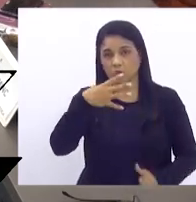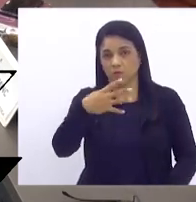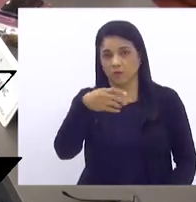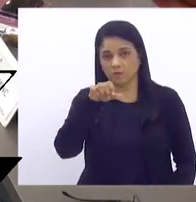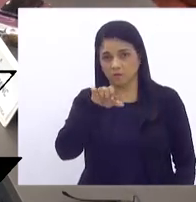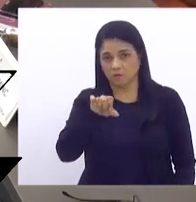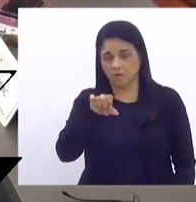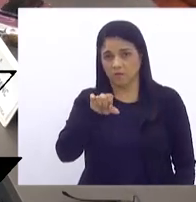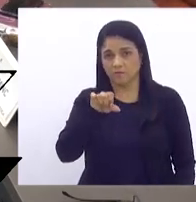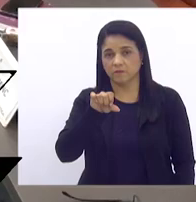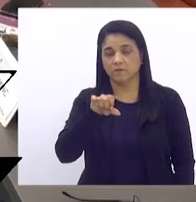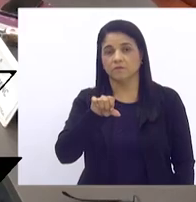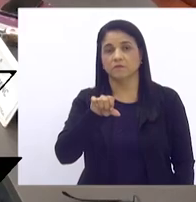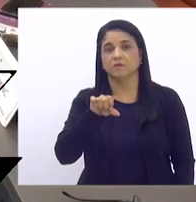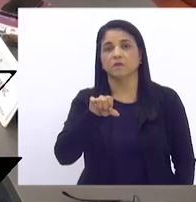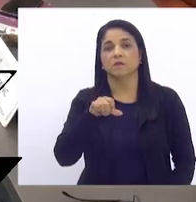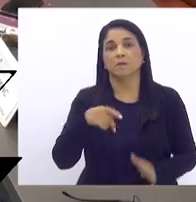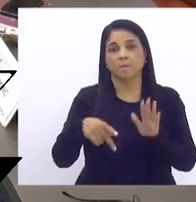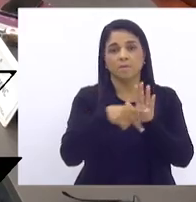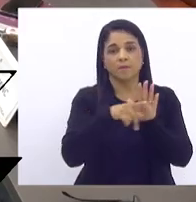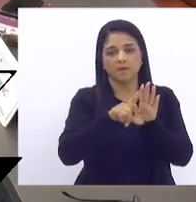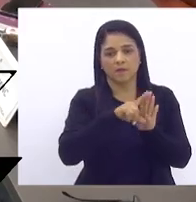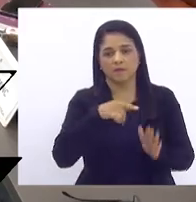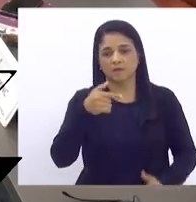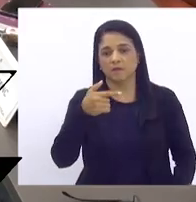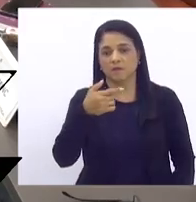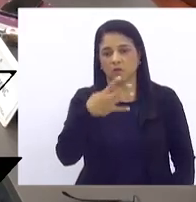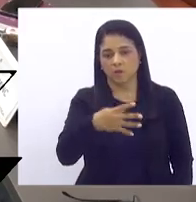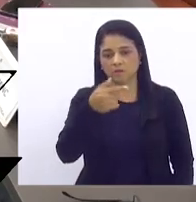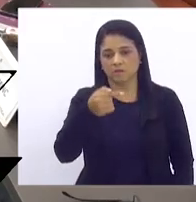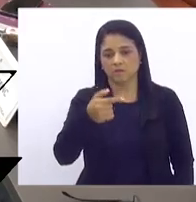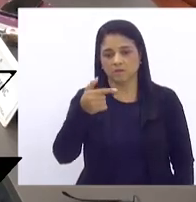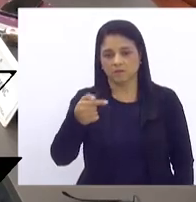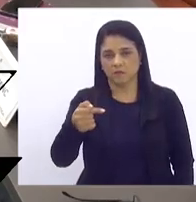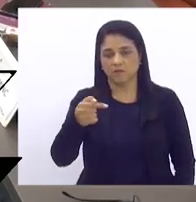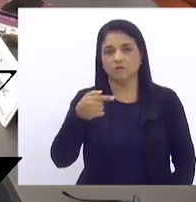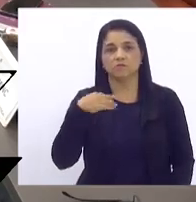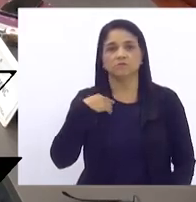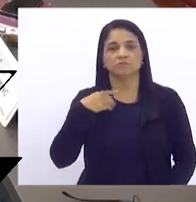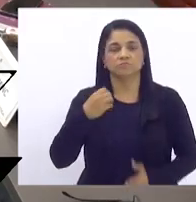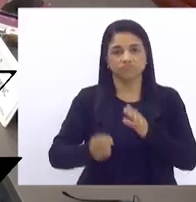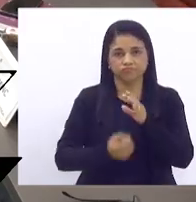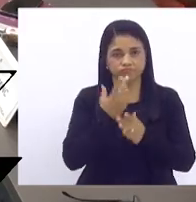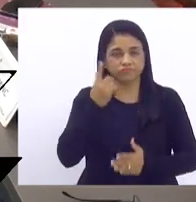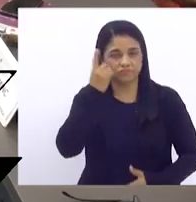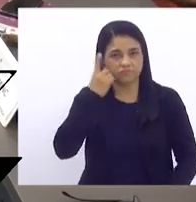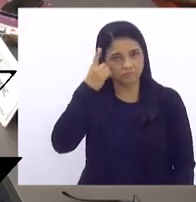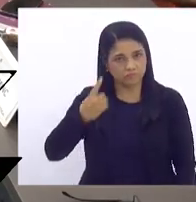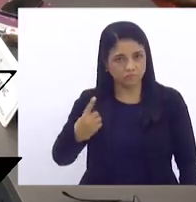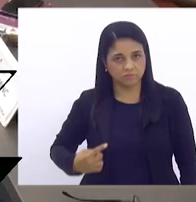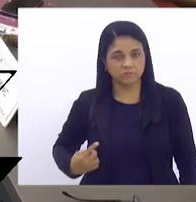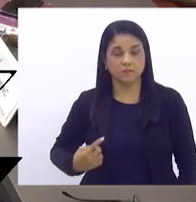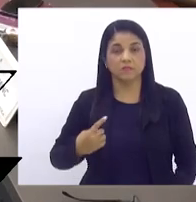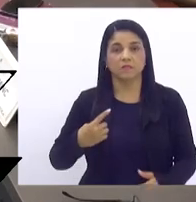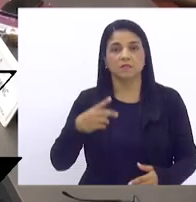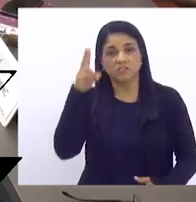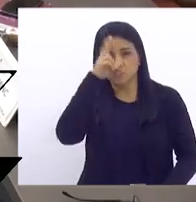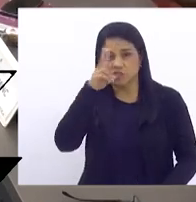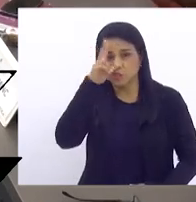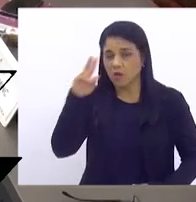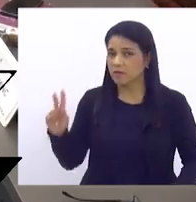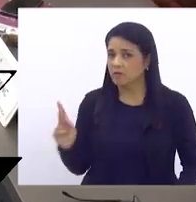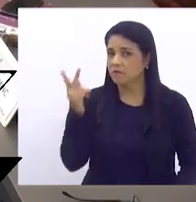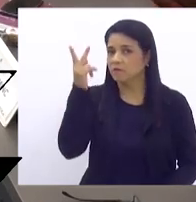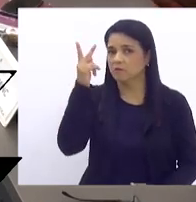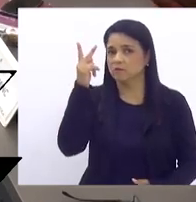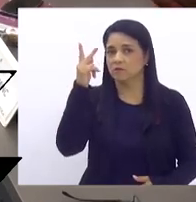relator? Projeto 49 trata-se do PL 477 de 2023, de autoria da deputada Dani Balbi, que institui o programa de resgate histórico e valorização